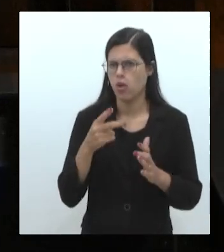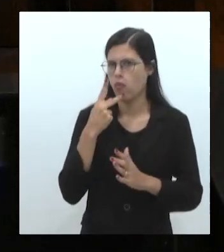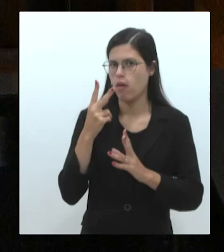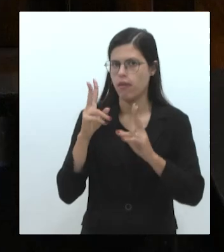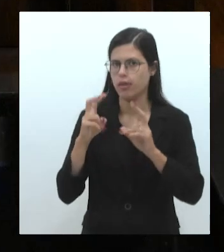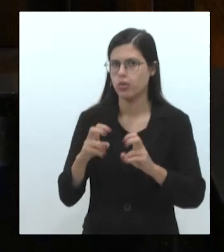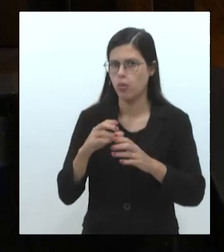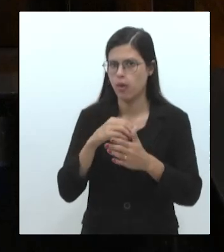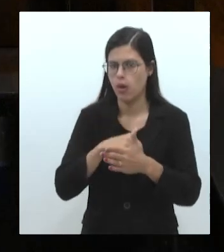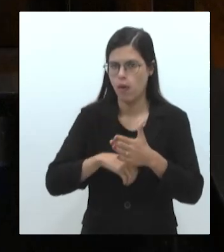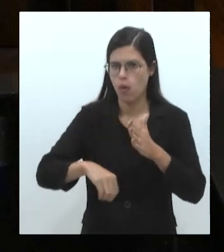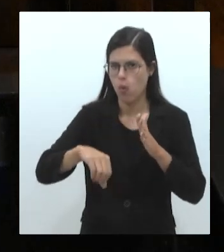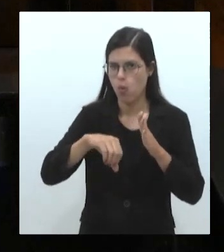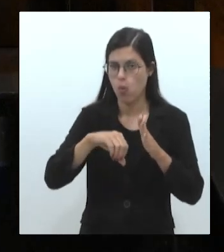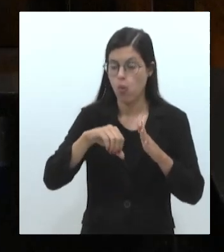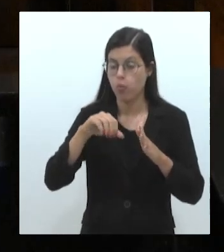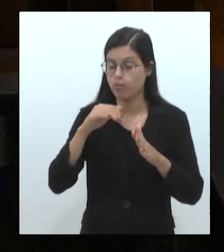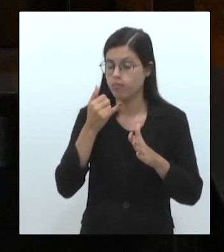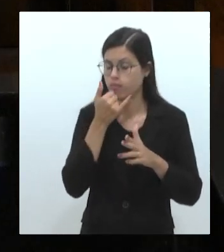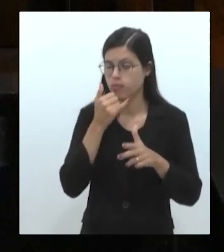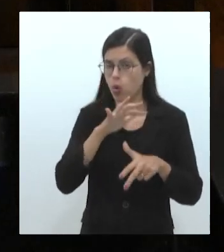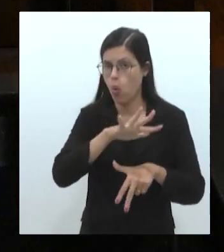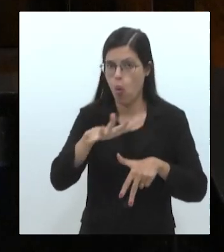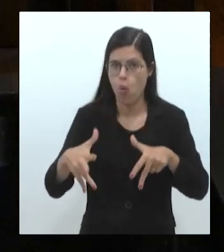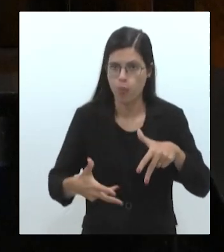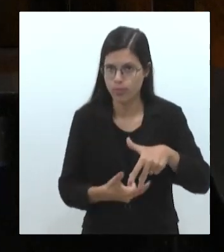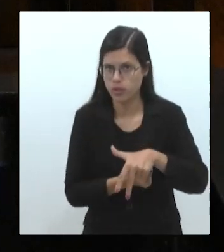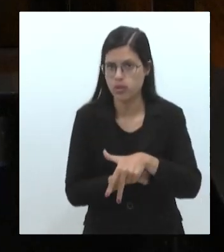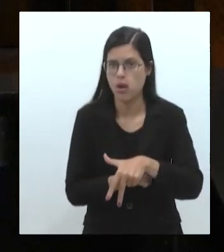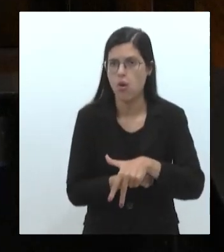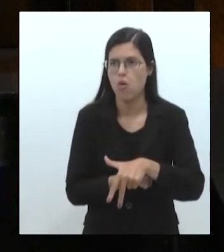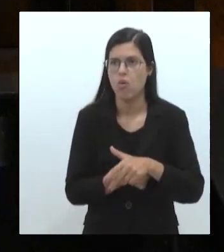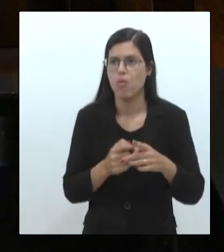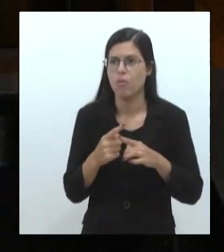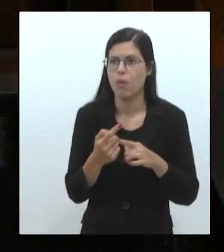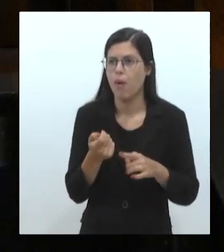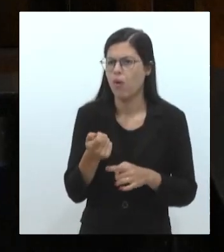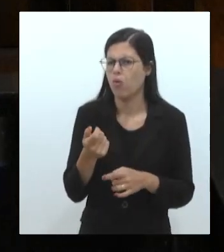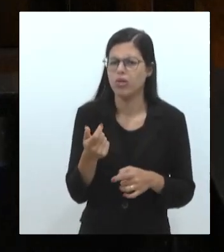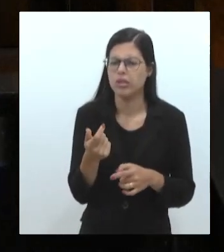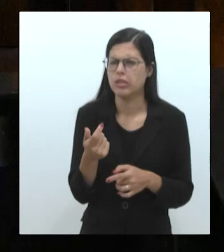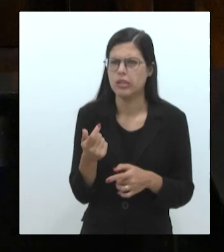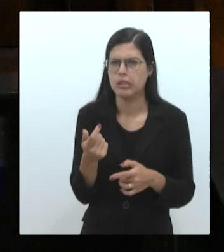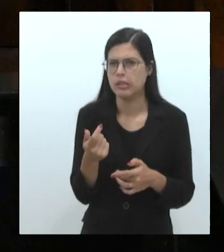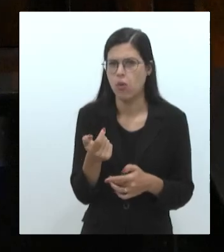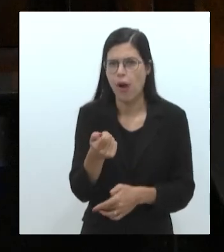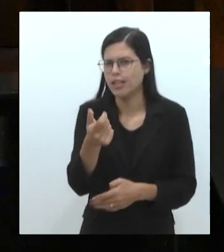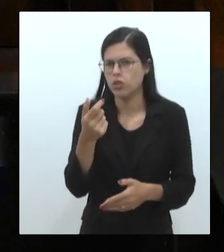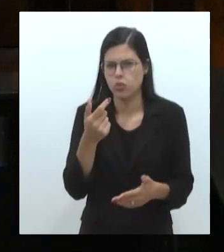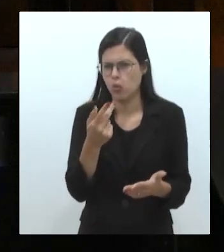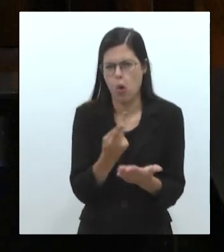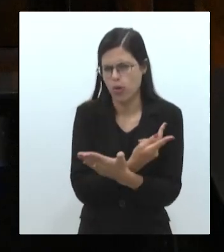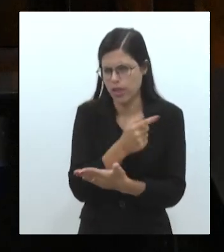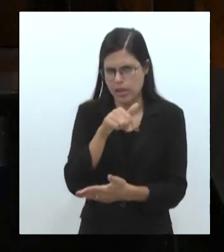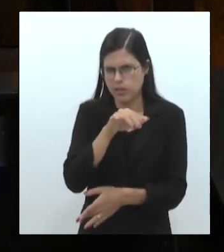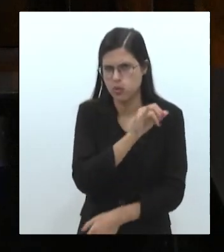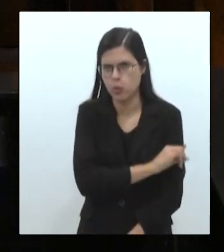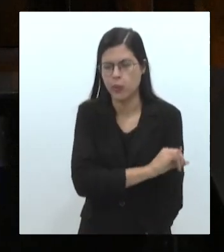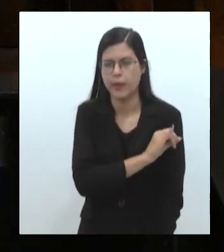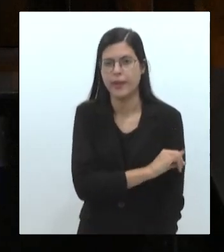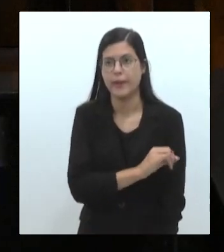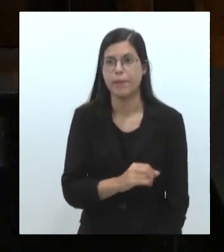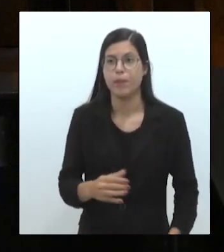corrupção, porque é algo que quase não existe no Rio de Janeiro. Então vamos falar de hoje. As cantinas estão fechadas.